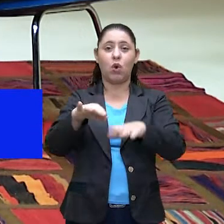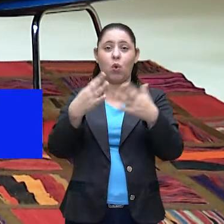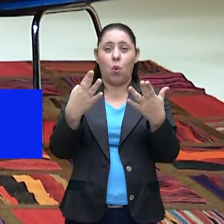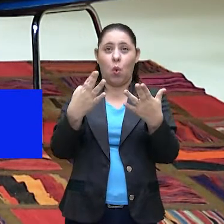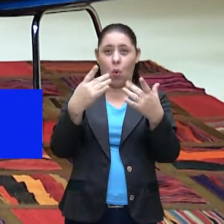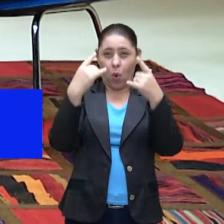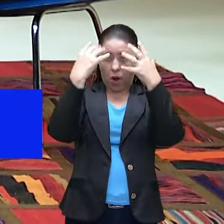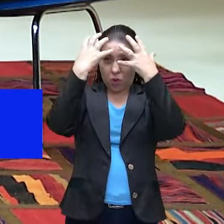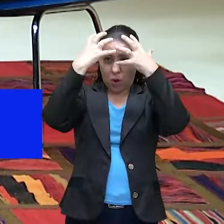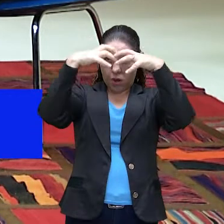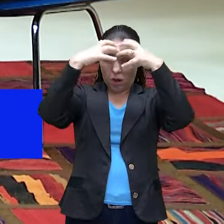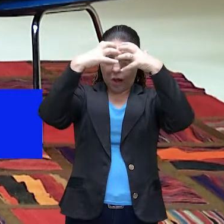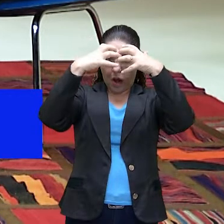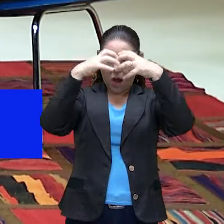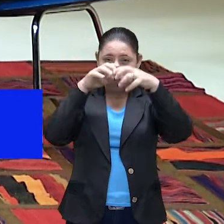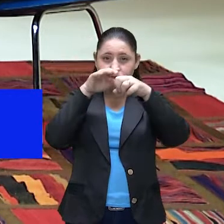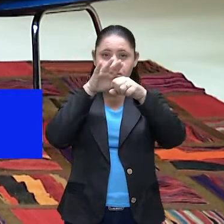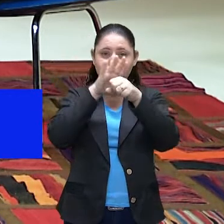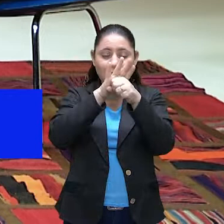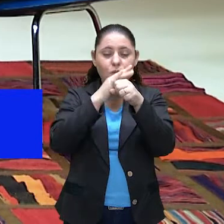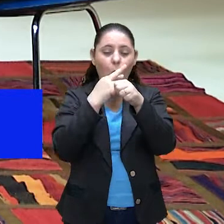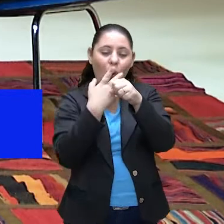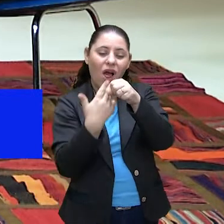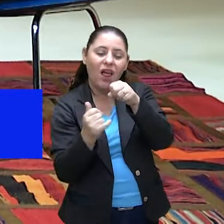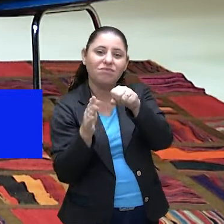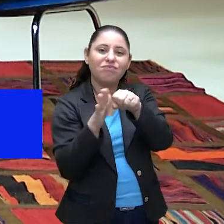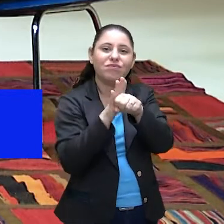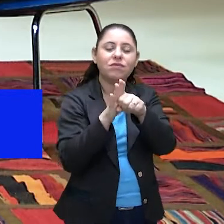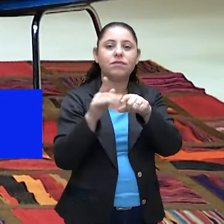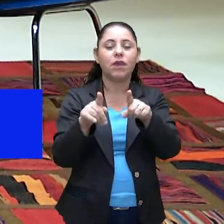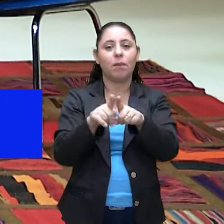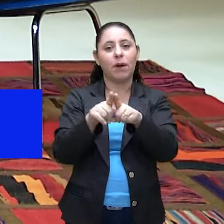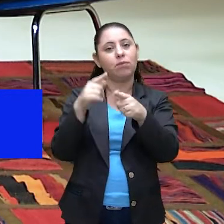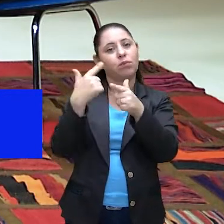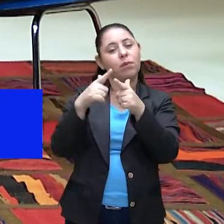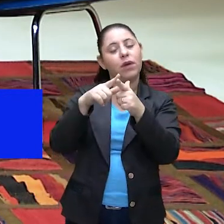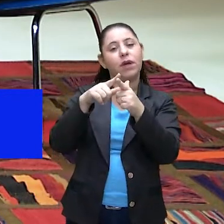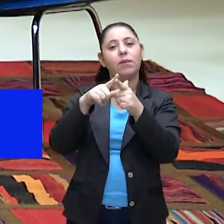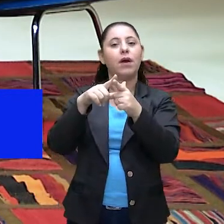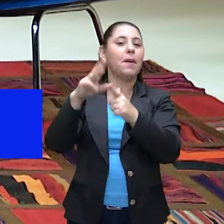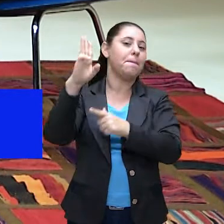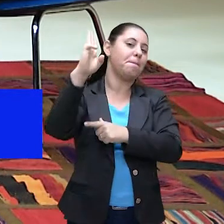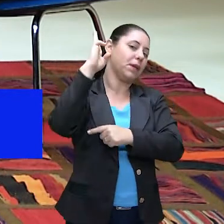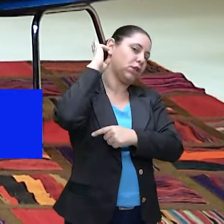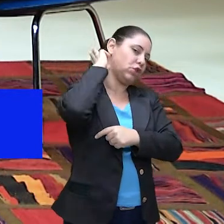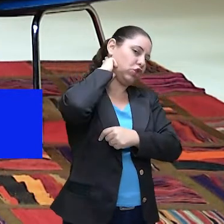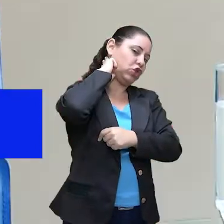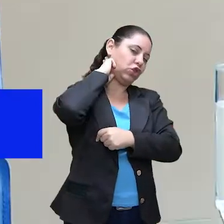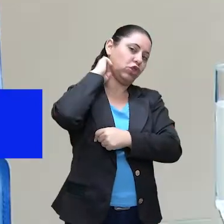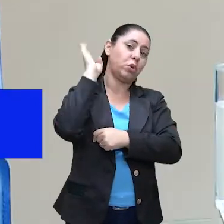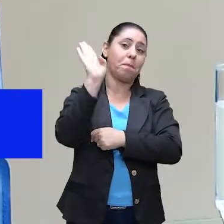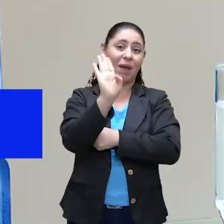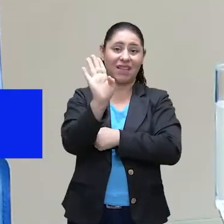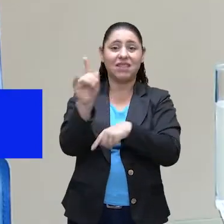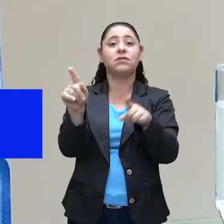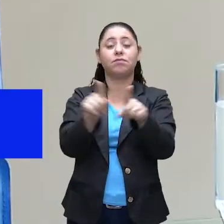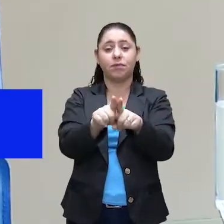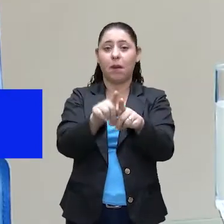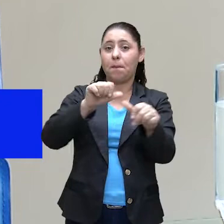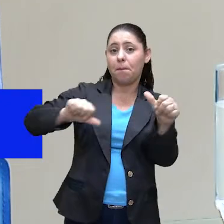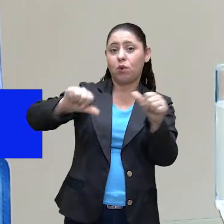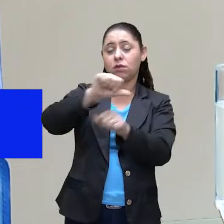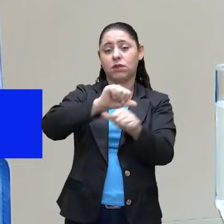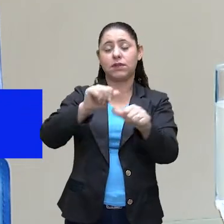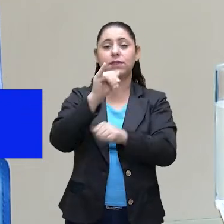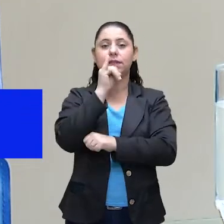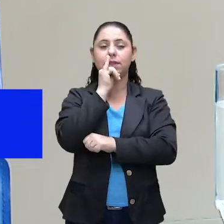que acontecem, outras suposições, infecções cerebrais por meningite viral, bacteriana, alterações, por